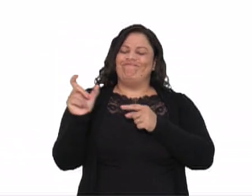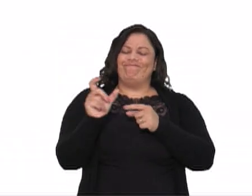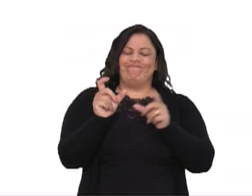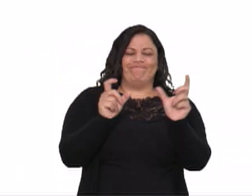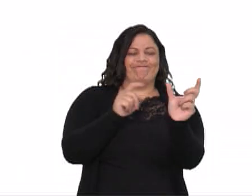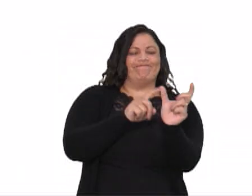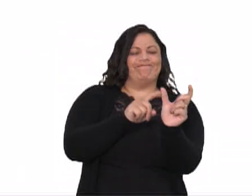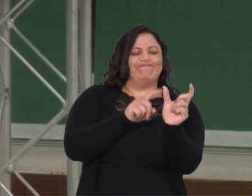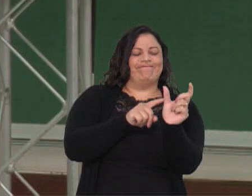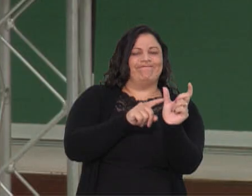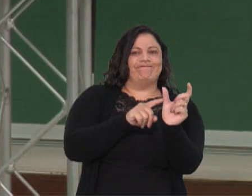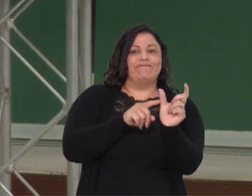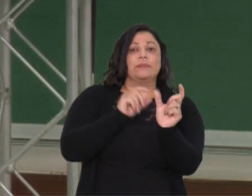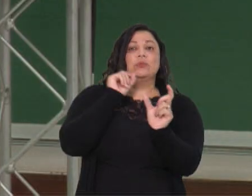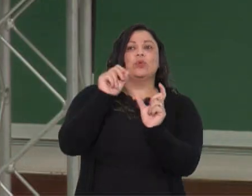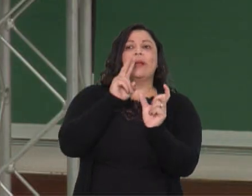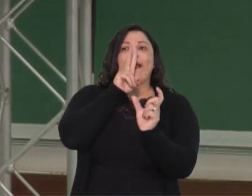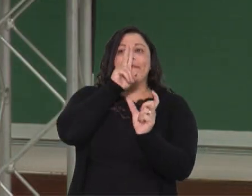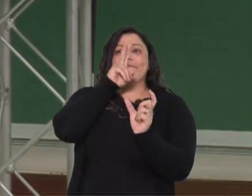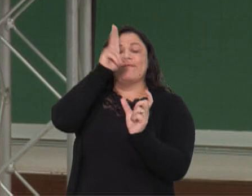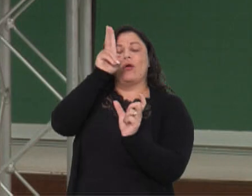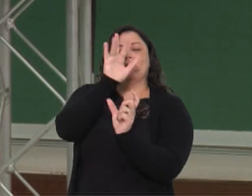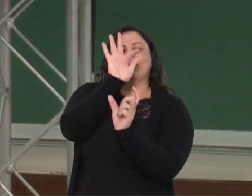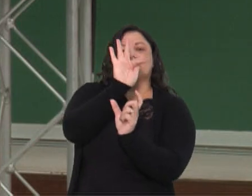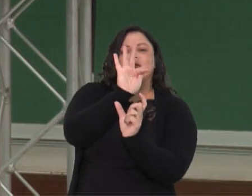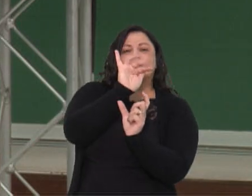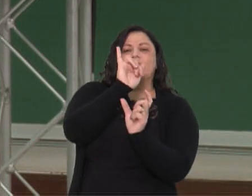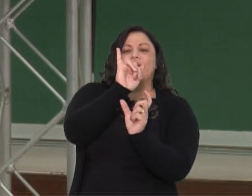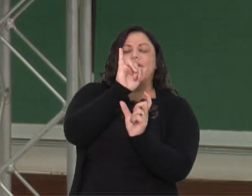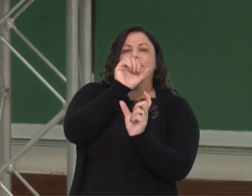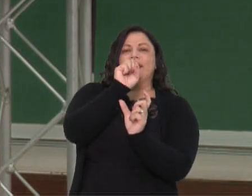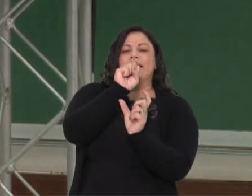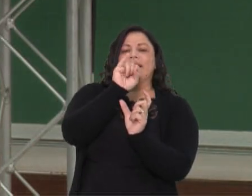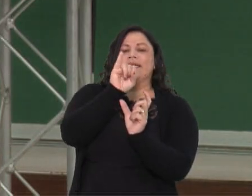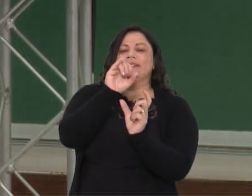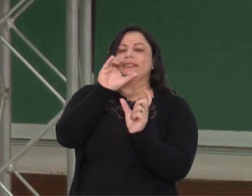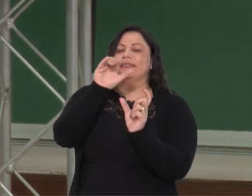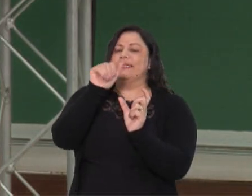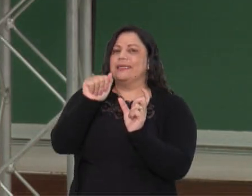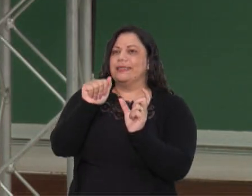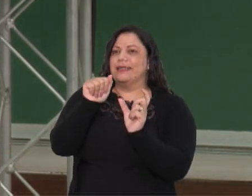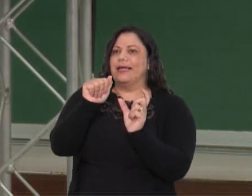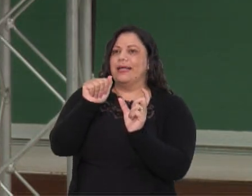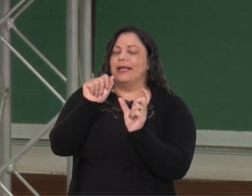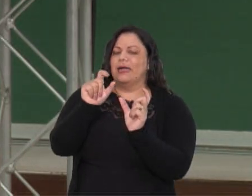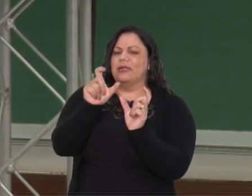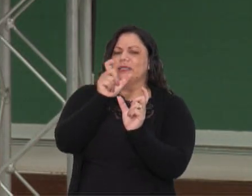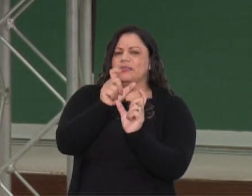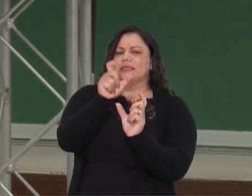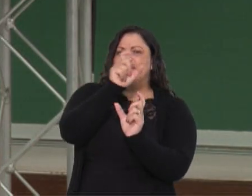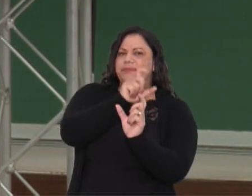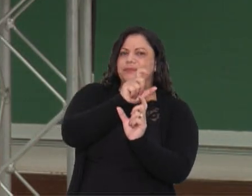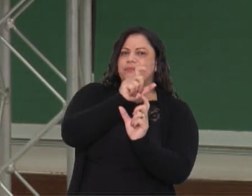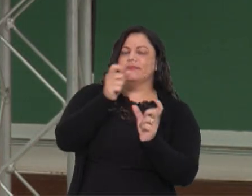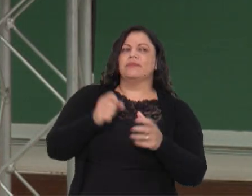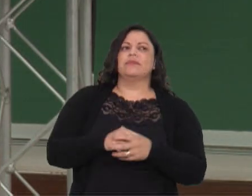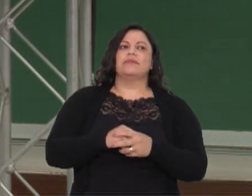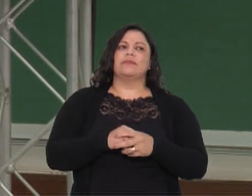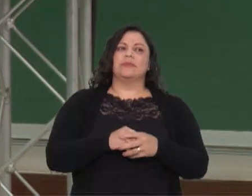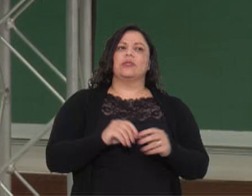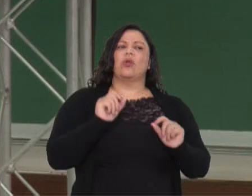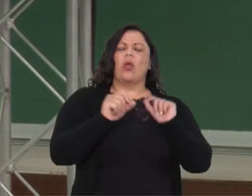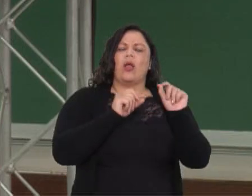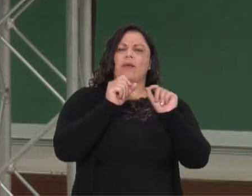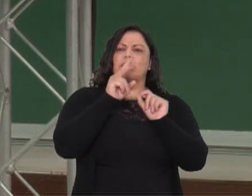só, físicas, hábitos. Então, são palavras que, quando eu pronuncio,